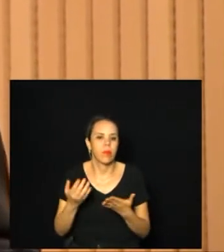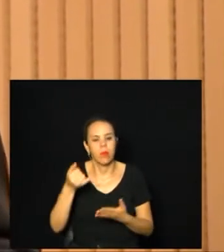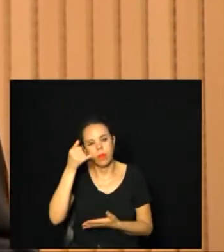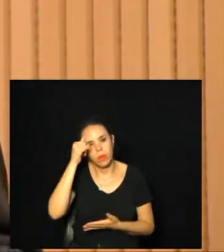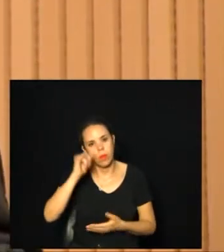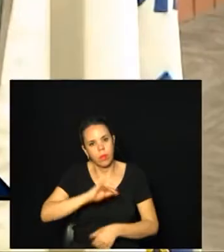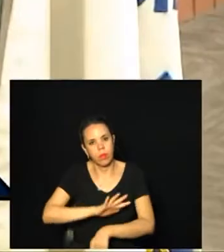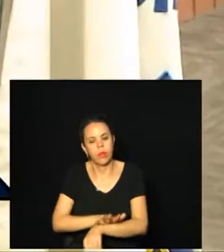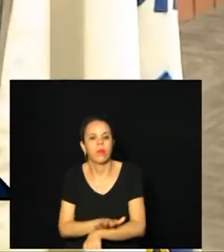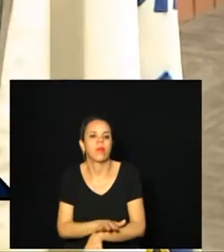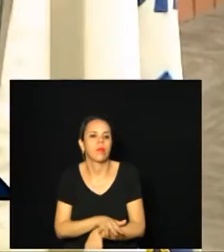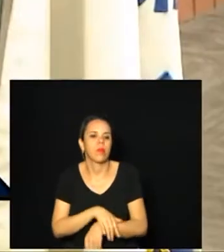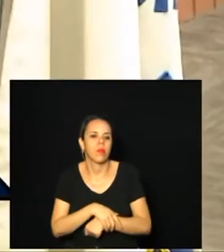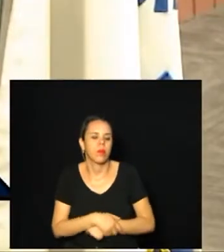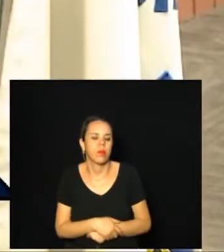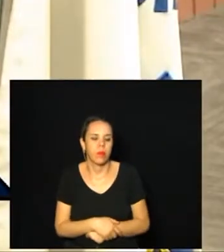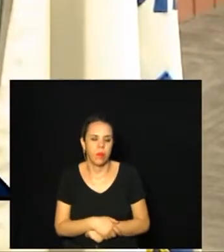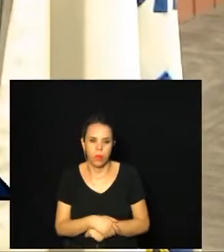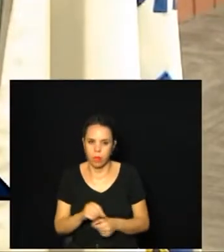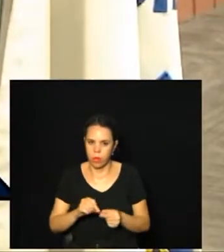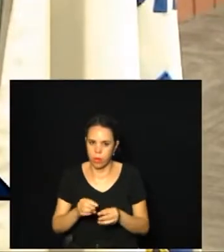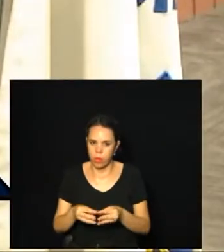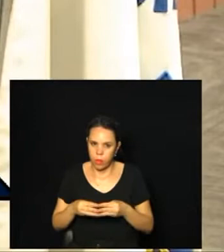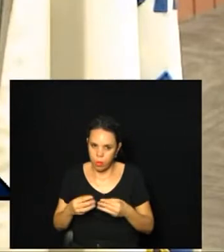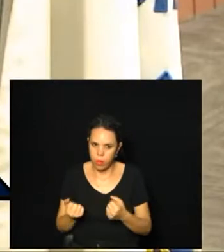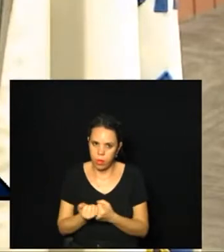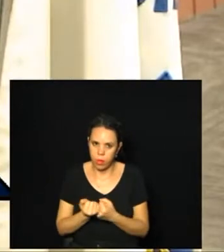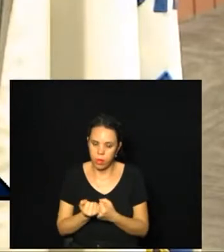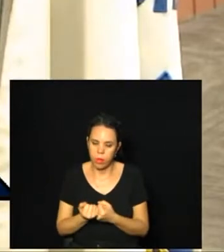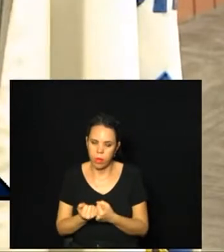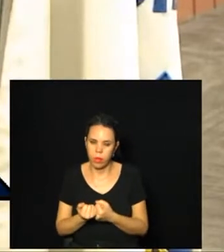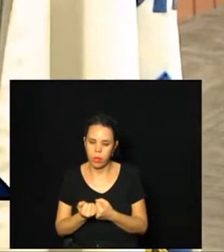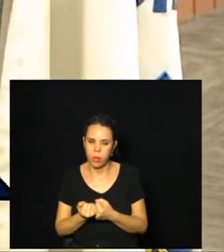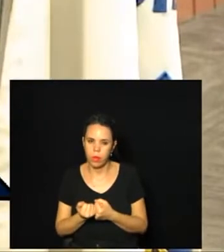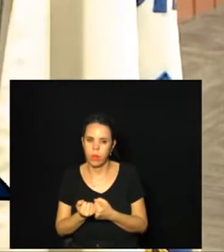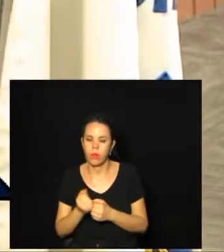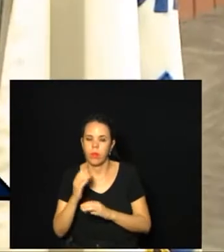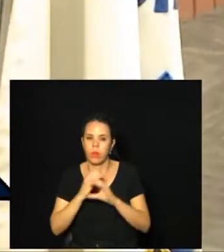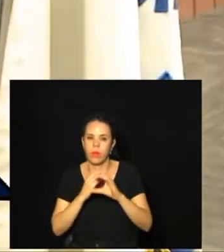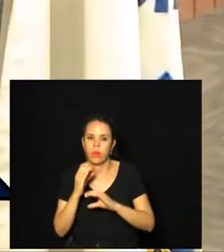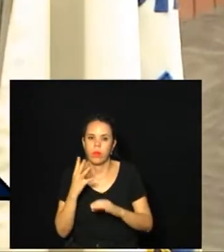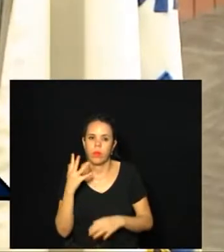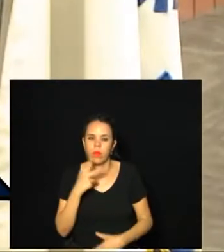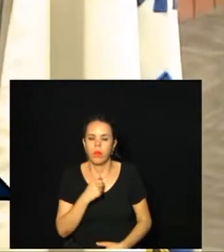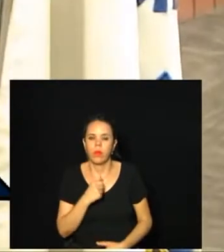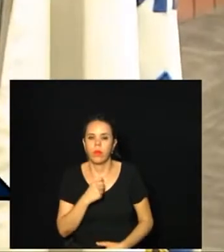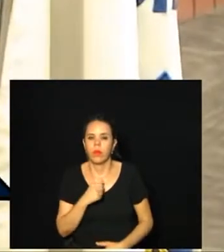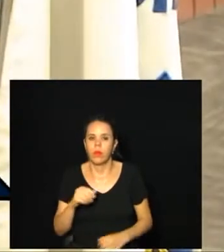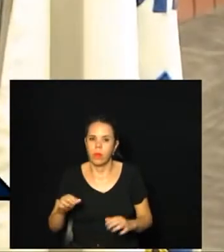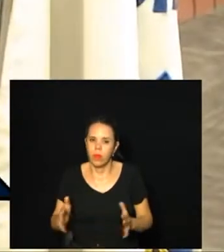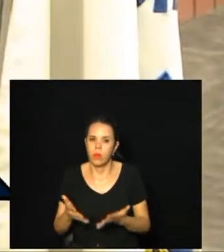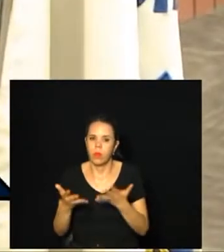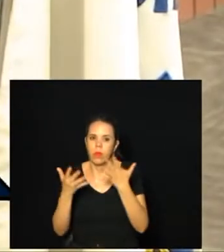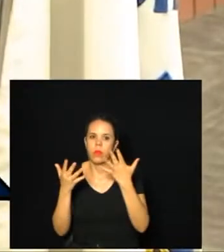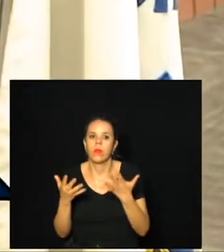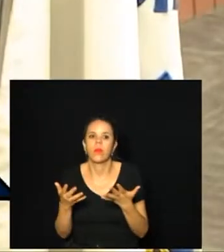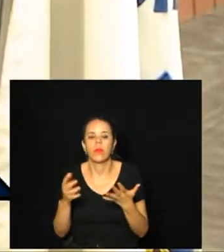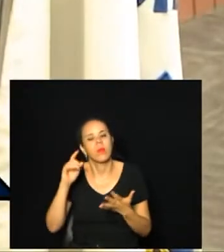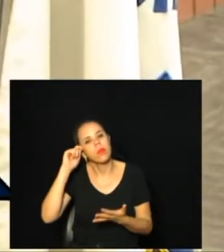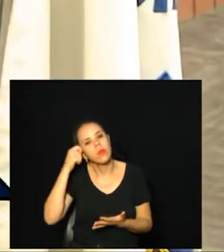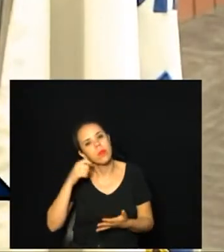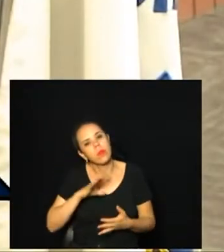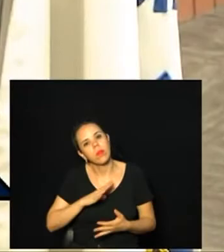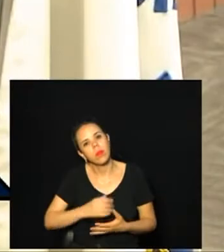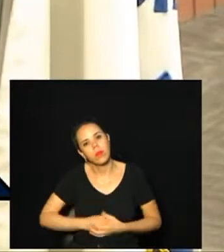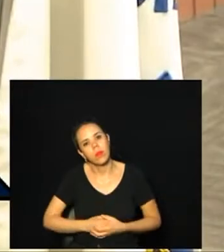ao racismo. E fiz essa moção em apoio, né, ao concurso da beleza, incentivando o concurso da beleza negra na nossa